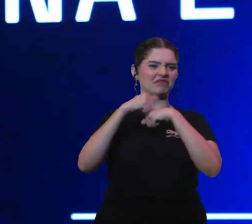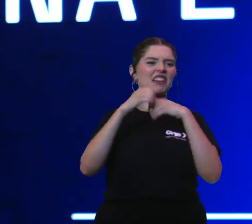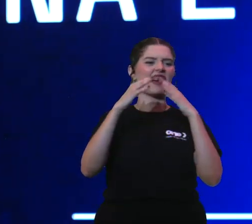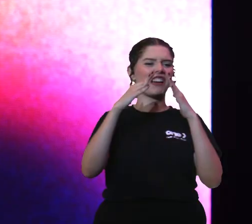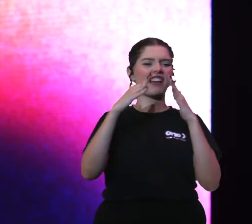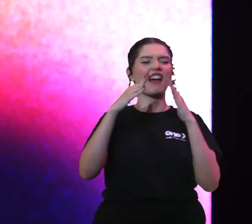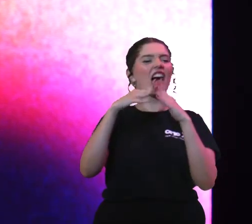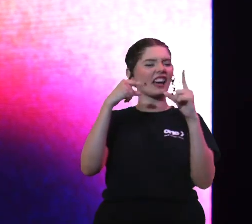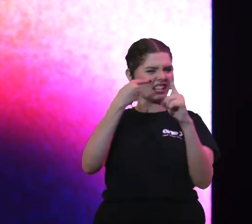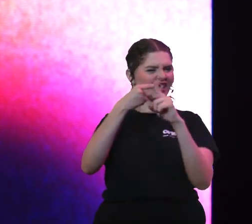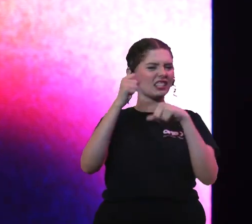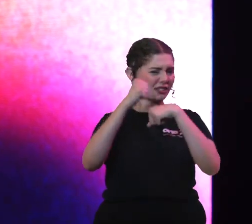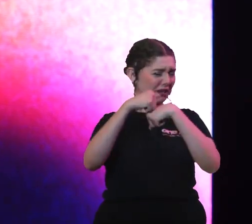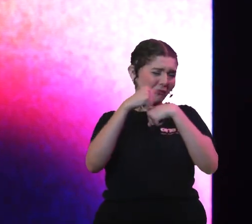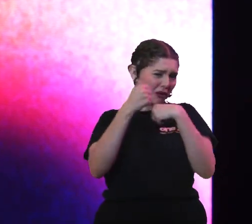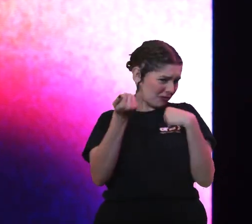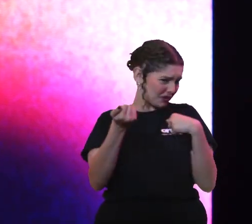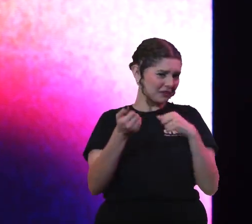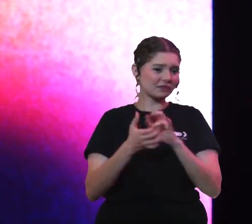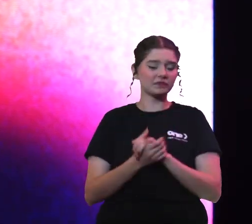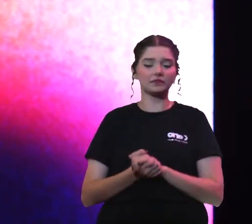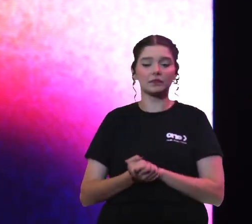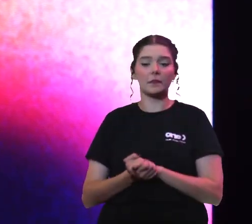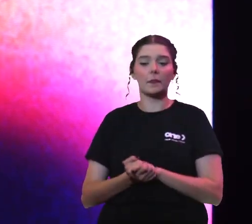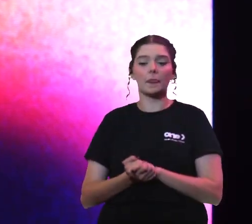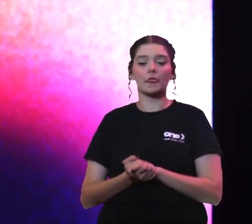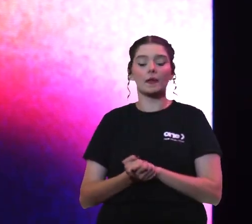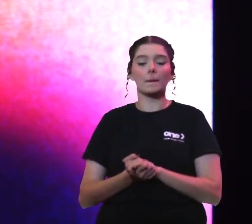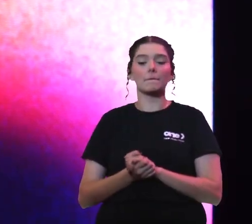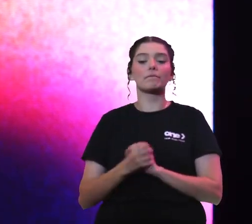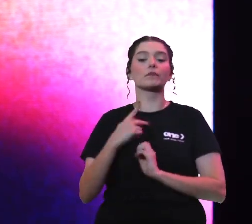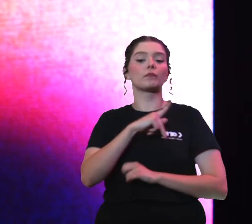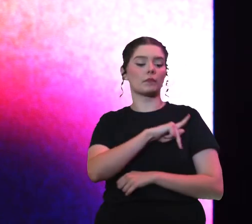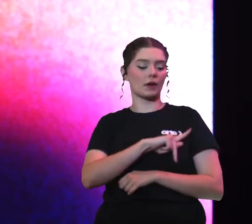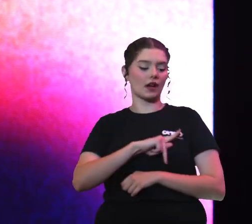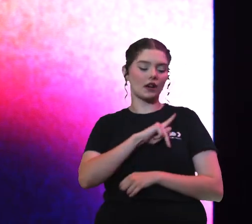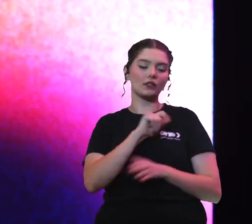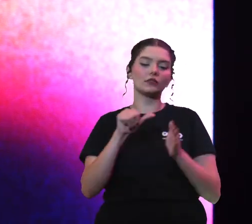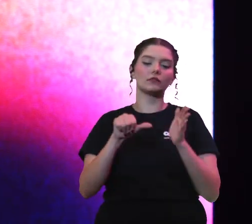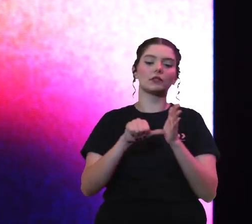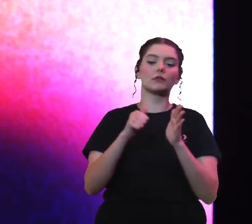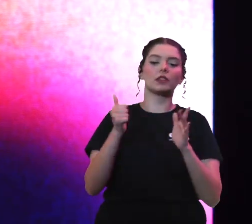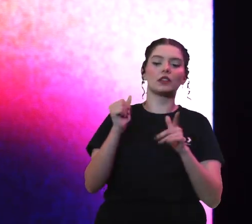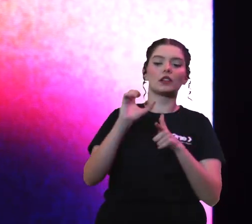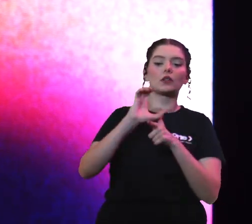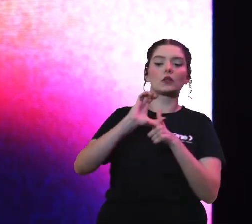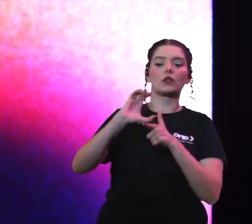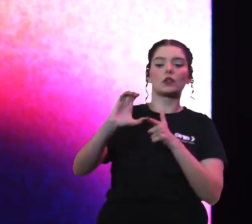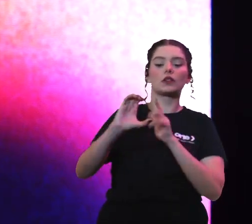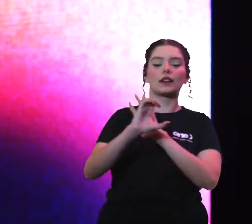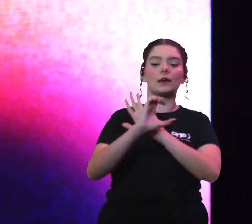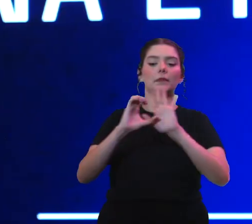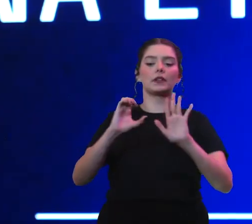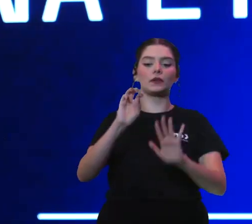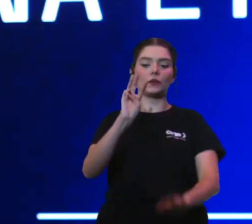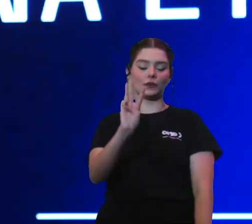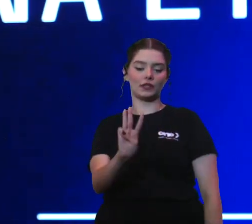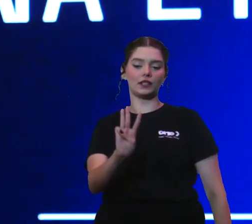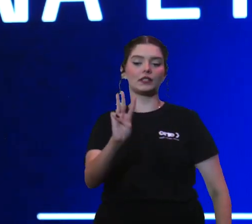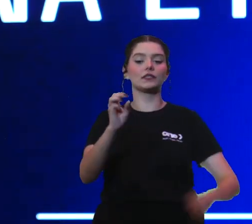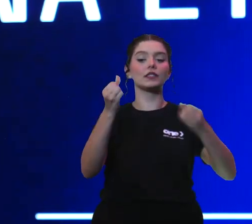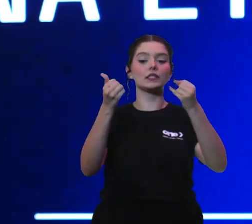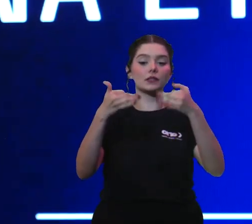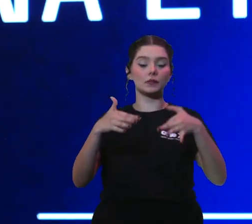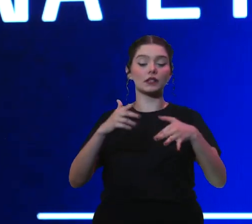É interessante porque Paulo vai falar sobre isso e Pedro vai falar sobre isso também. Paulo, em 1 Coríntios, capítulo 13, vai falar